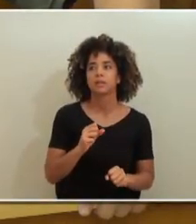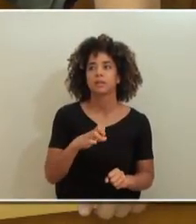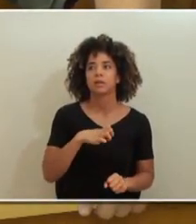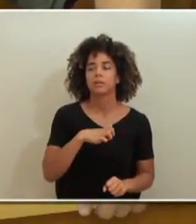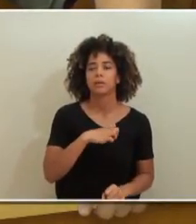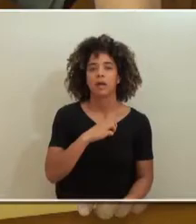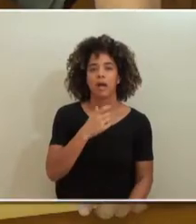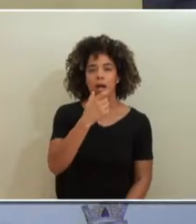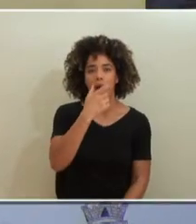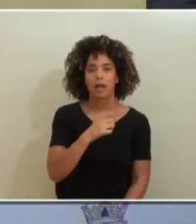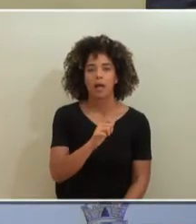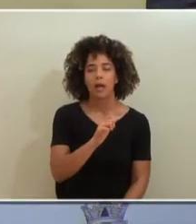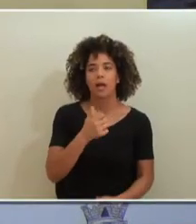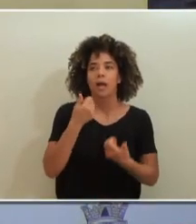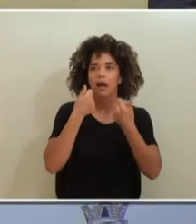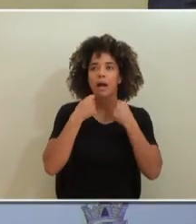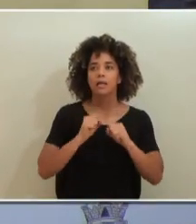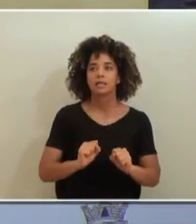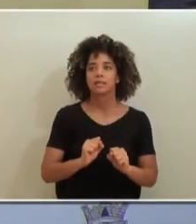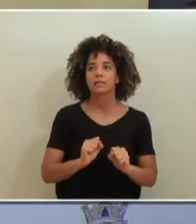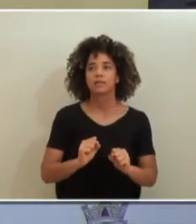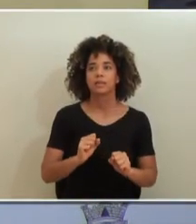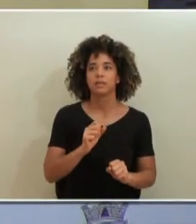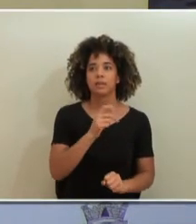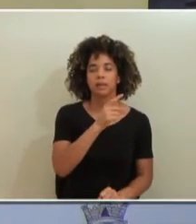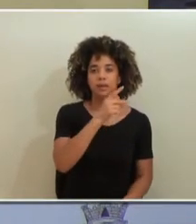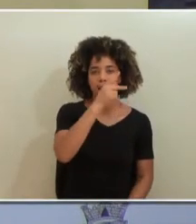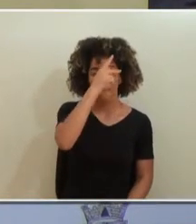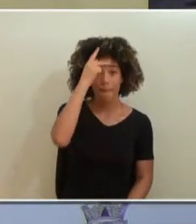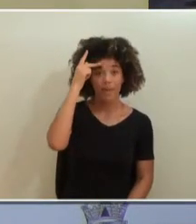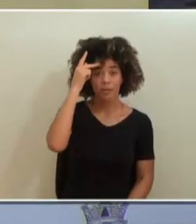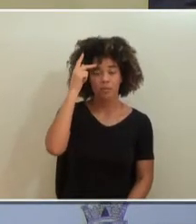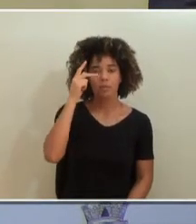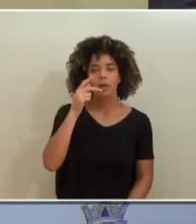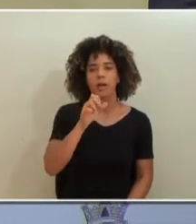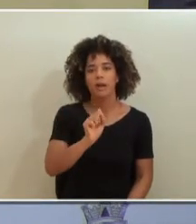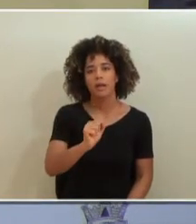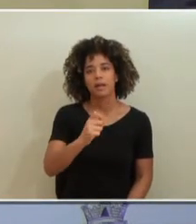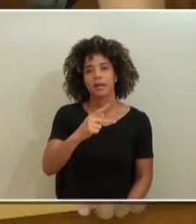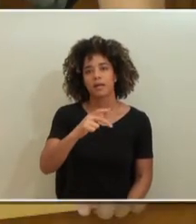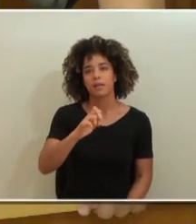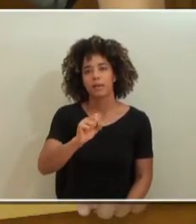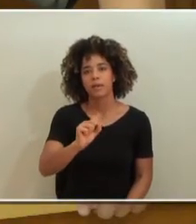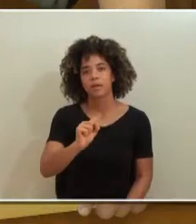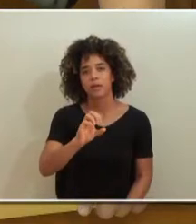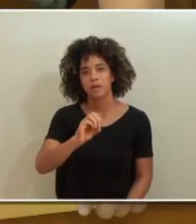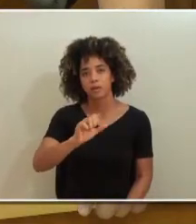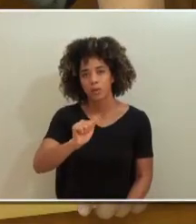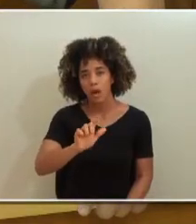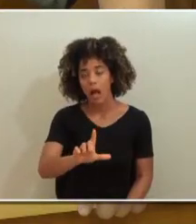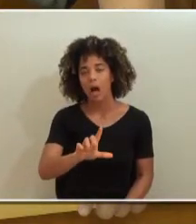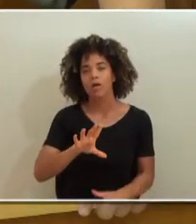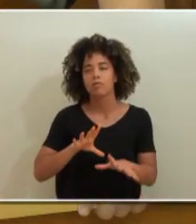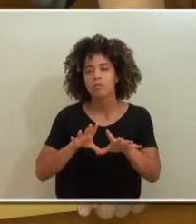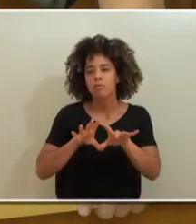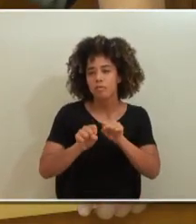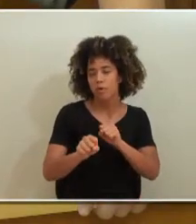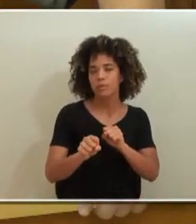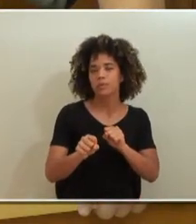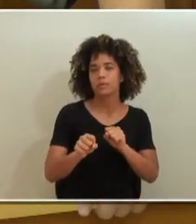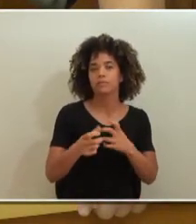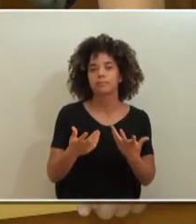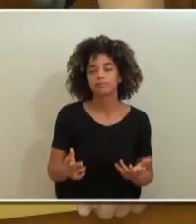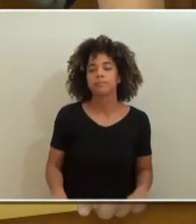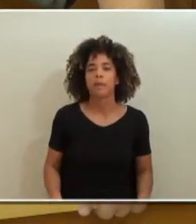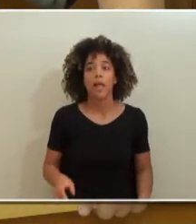de desenvolvimento? De formação. Então, ele esteve comigo durante esse tempo todo. Ele soube também